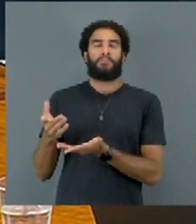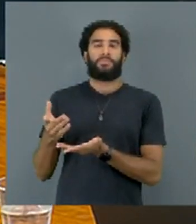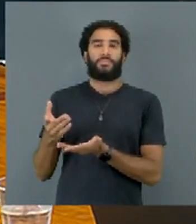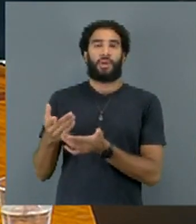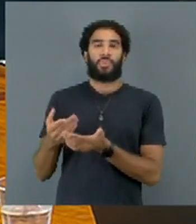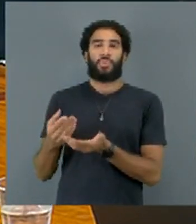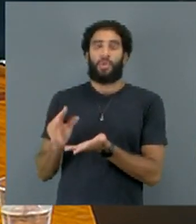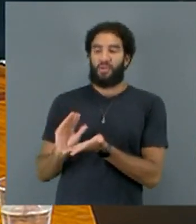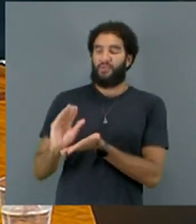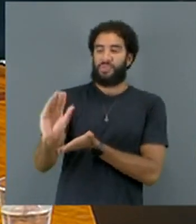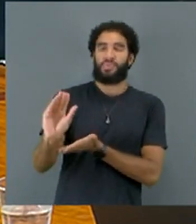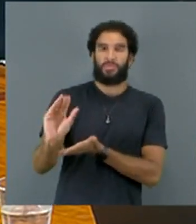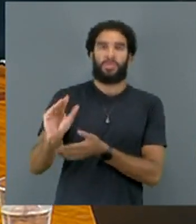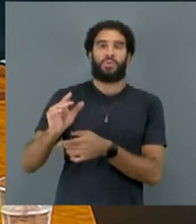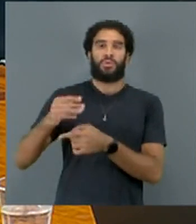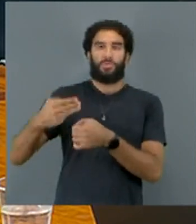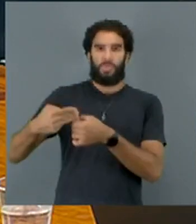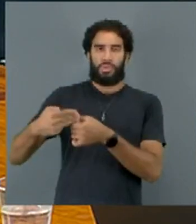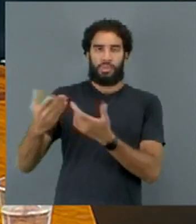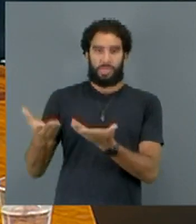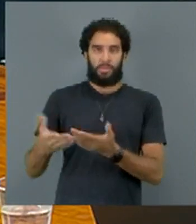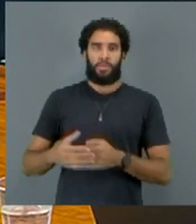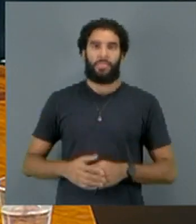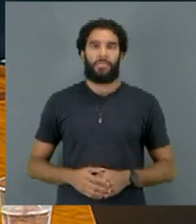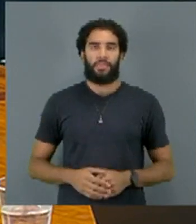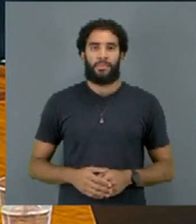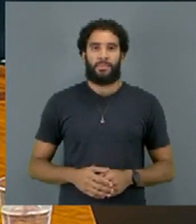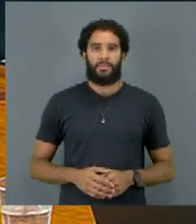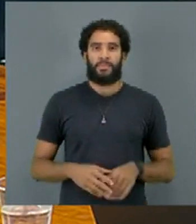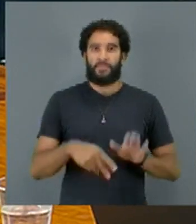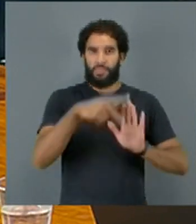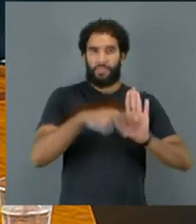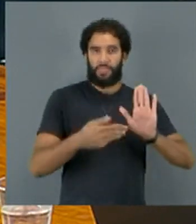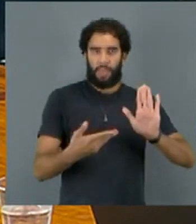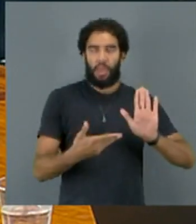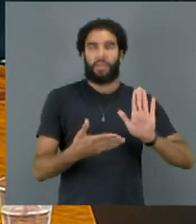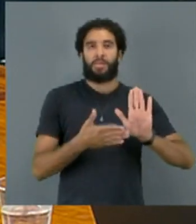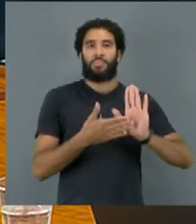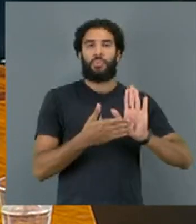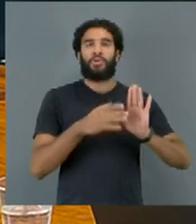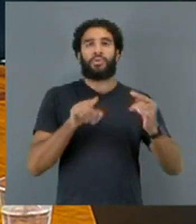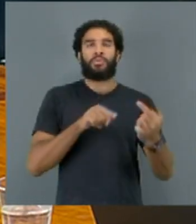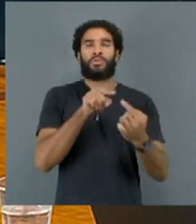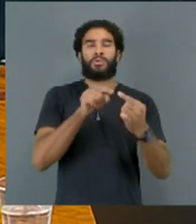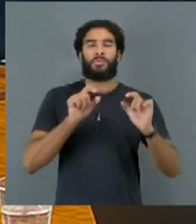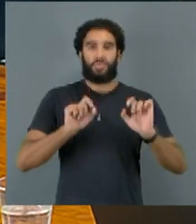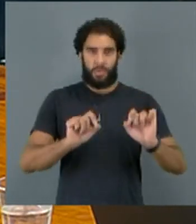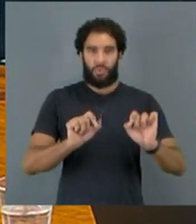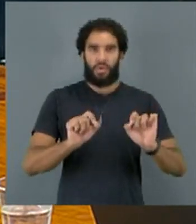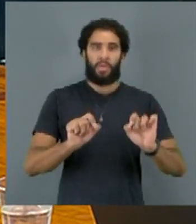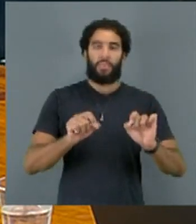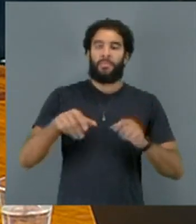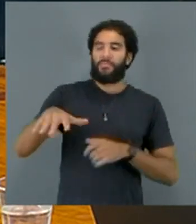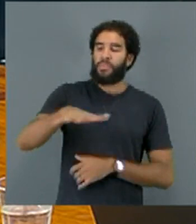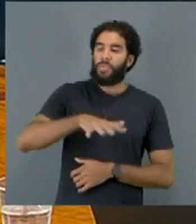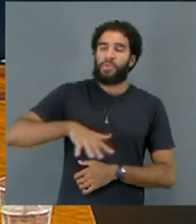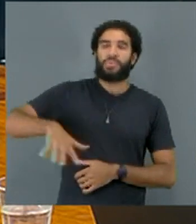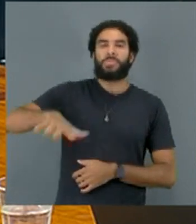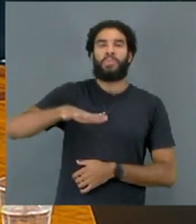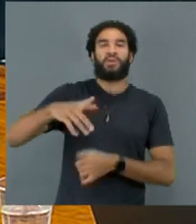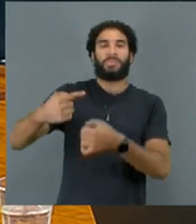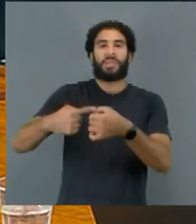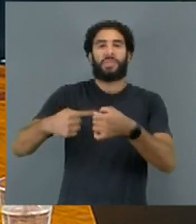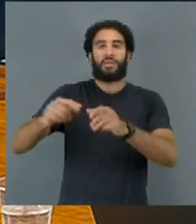município de Aracaju. O programa proposto tem o objetivo geral de promover a melhoria no espaço urbano e